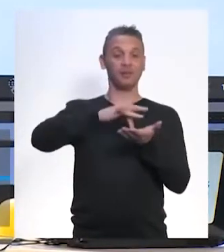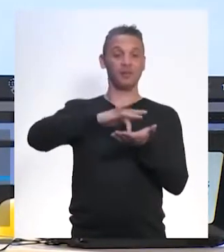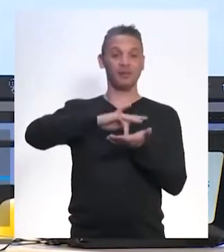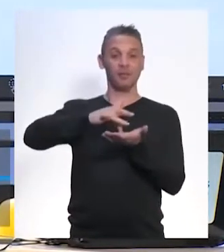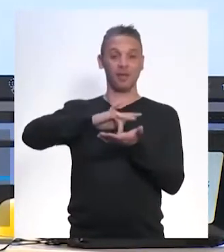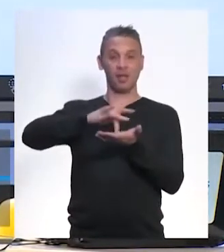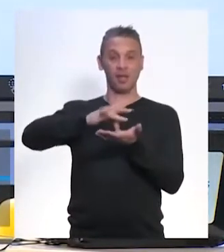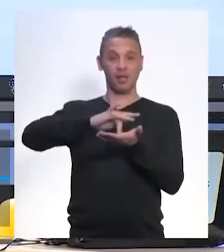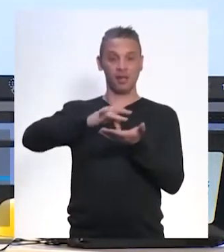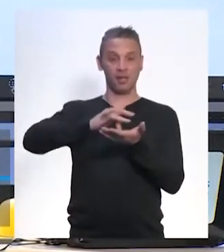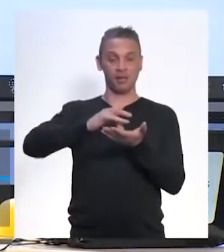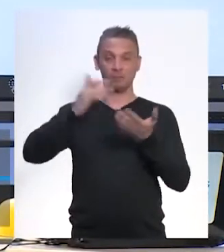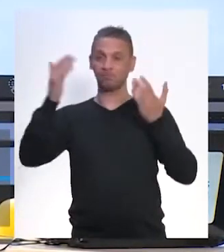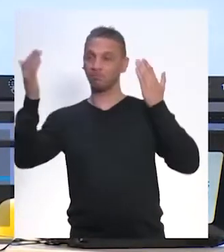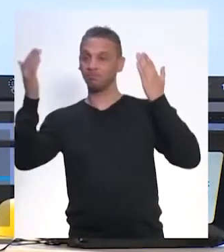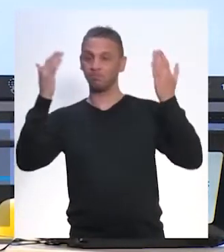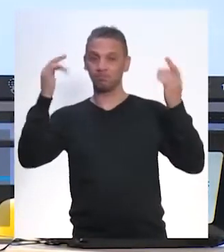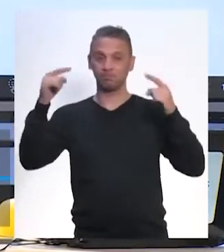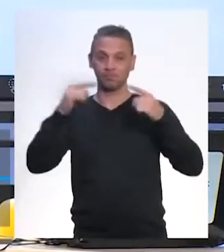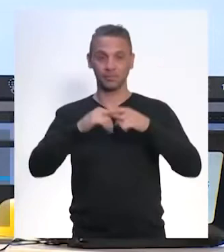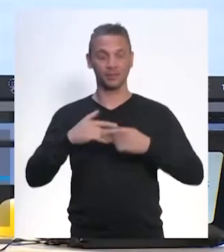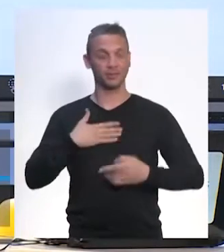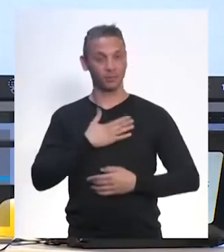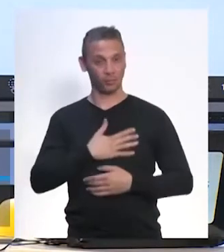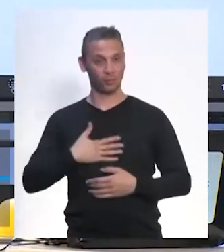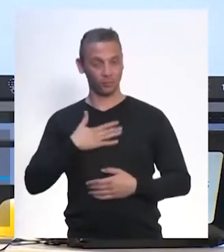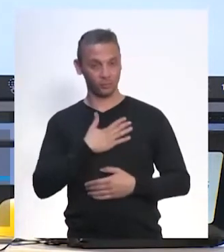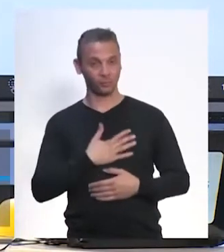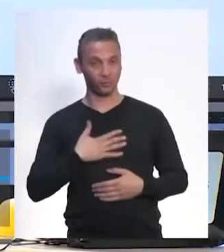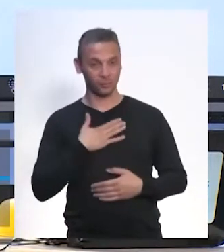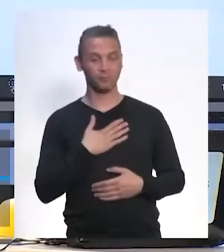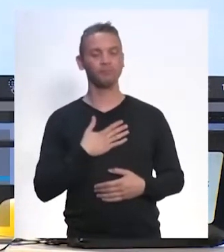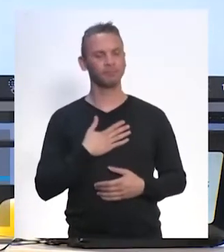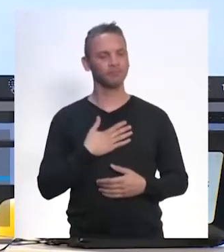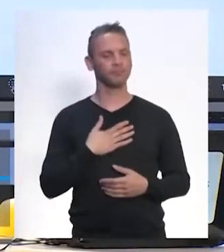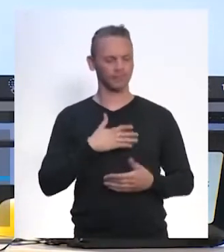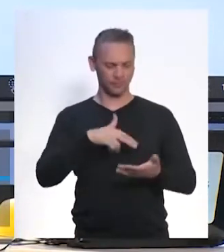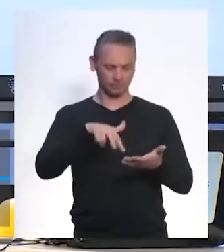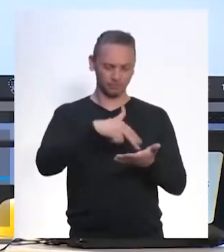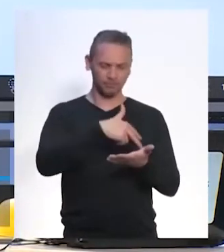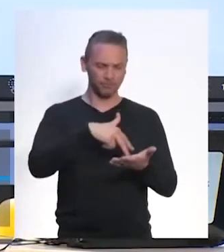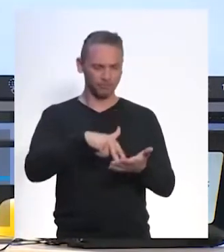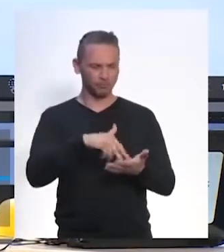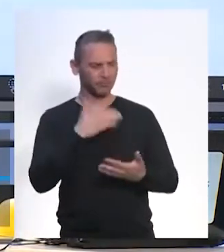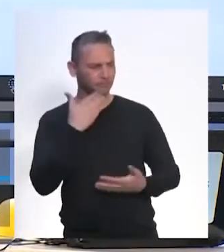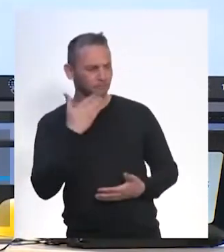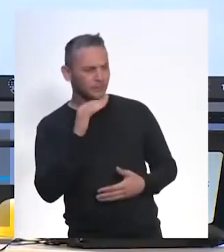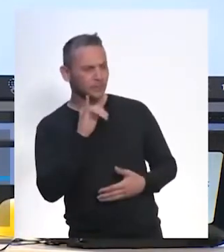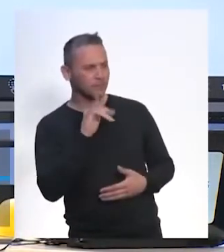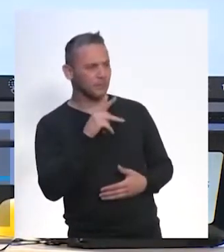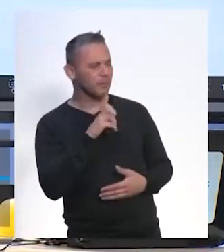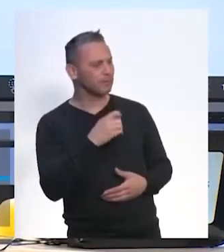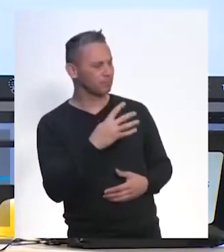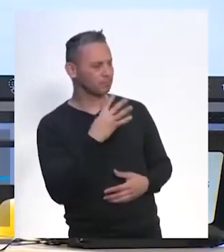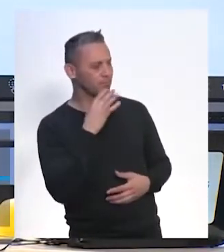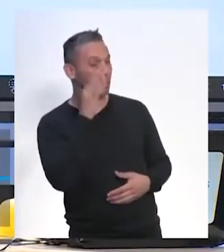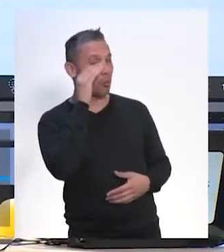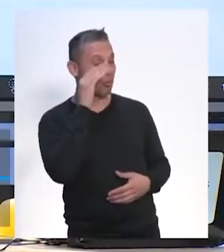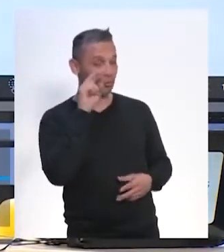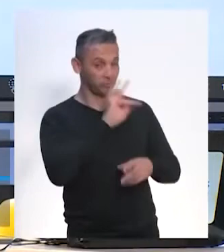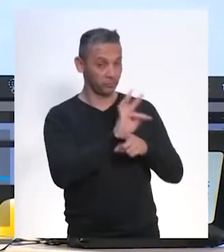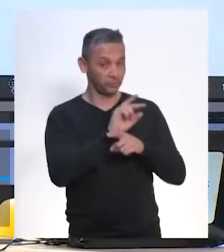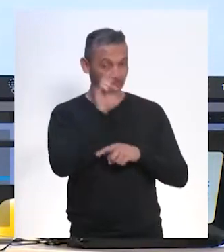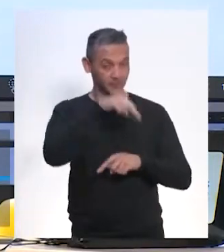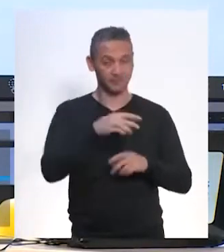aquele drama psicológico todo, adorei aquele filme. Mas a Dançarina Imperfeita, eu também fiquei curiosa agora de assistir, né? Vamos dar continuidade